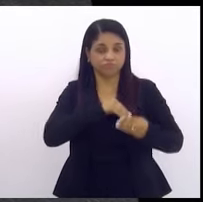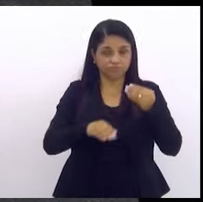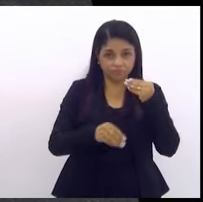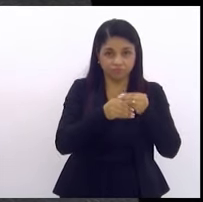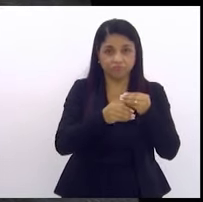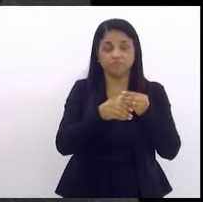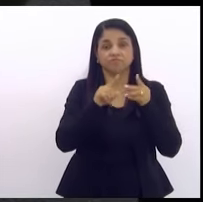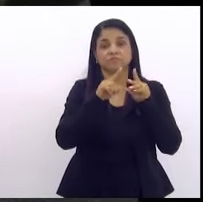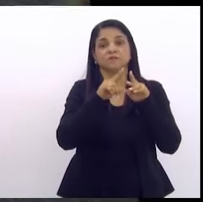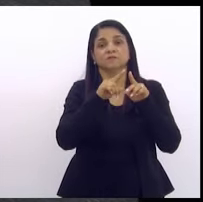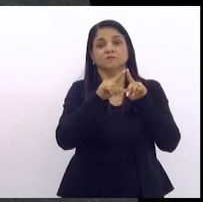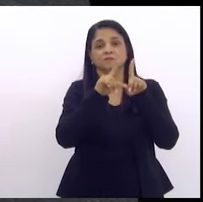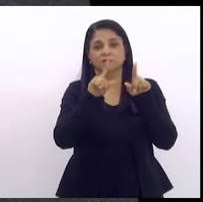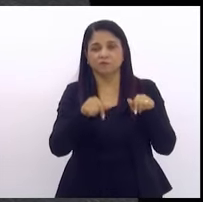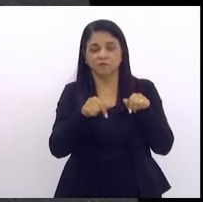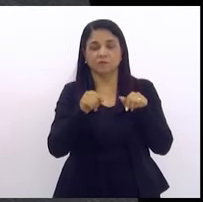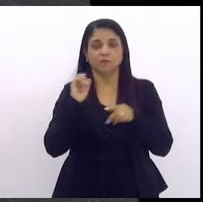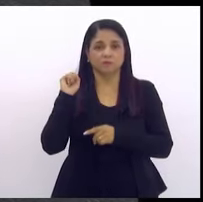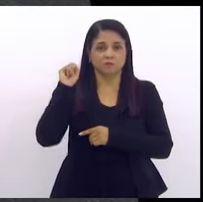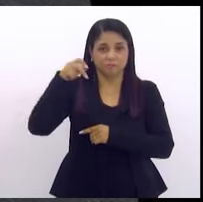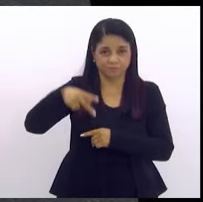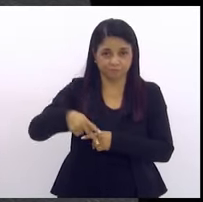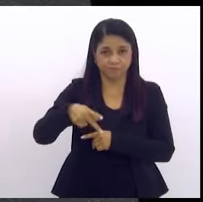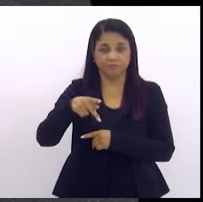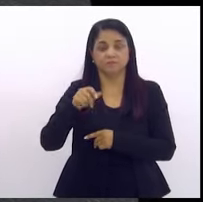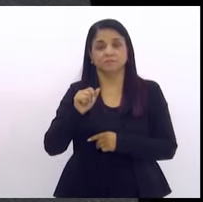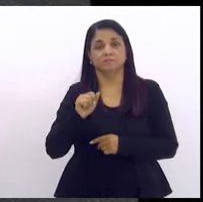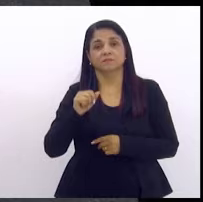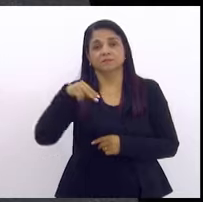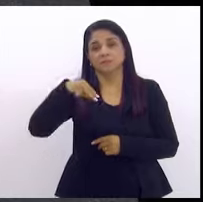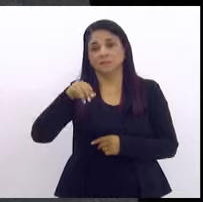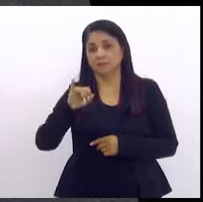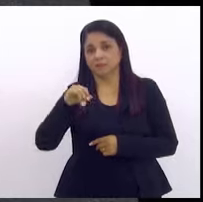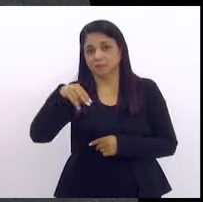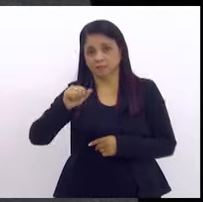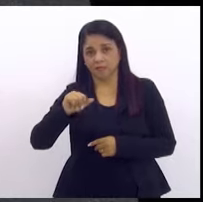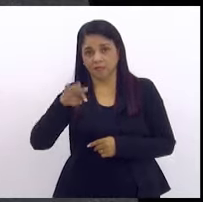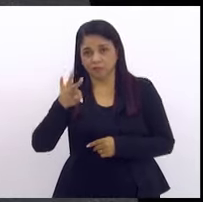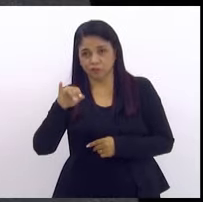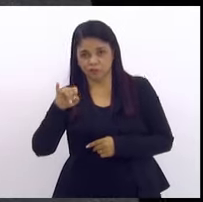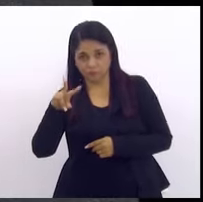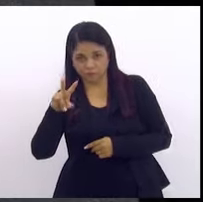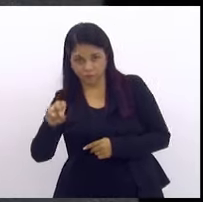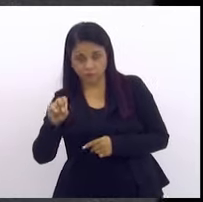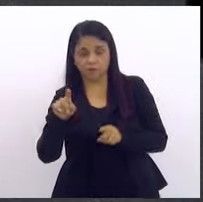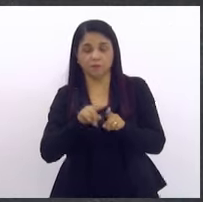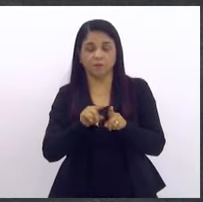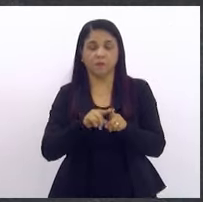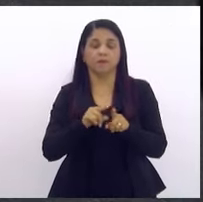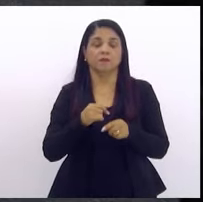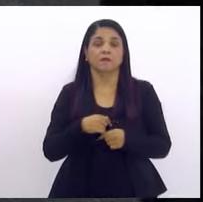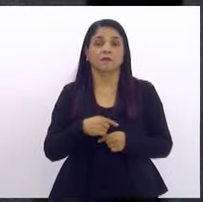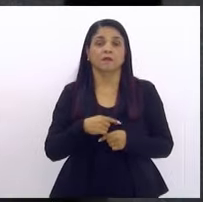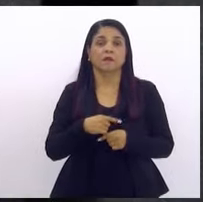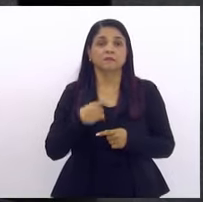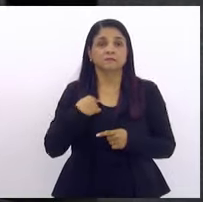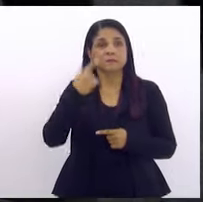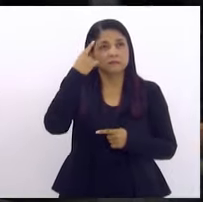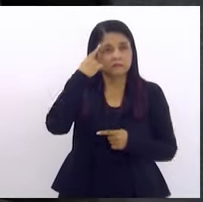servidores inativos e pensionistas com direito à paridade. A gente entende que a